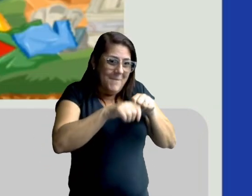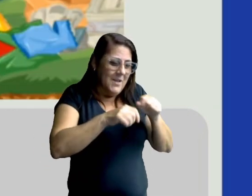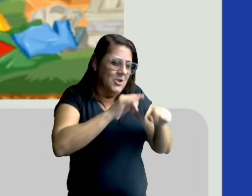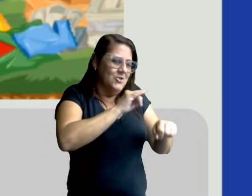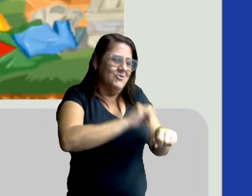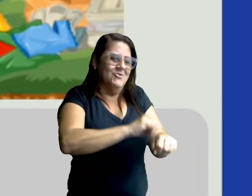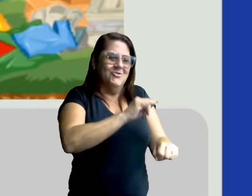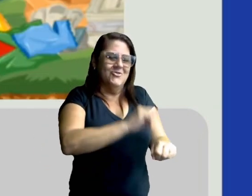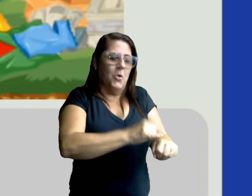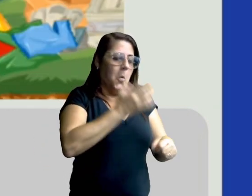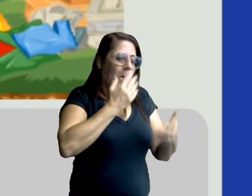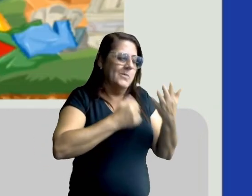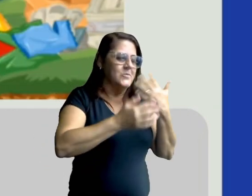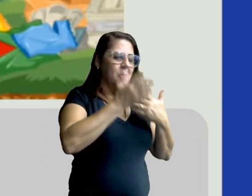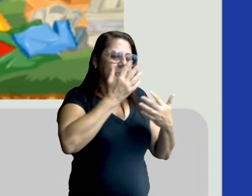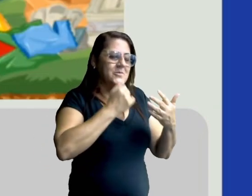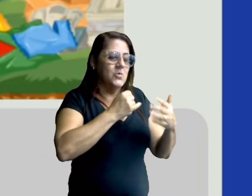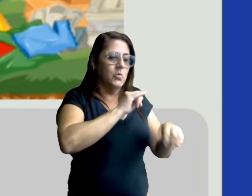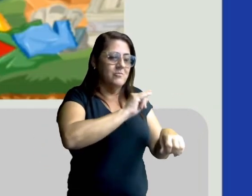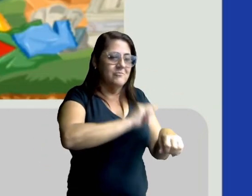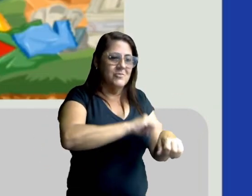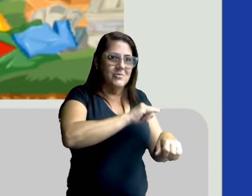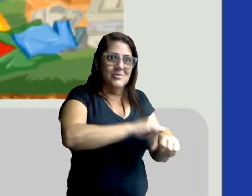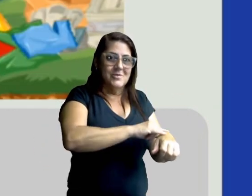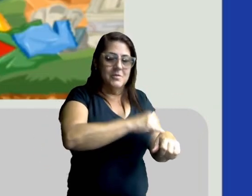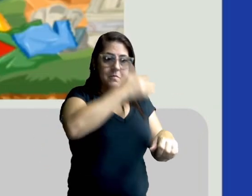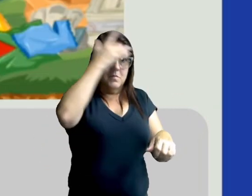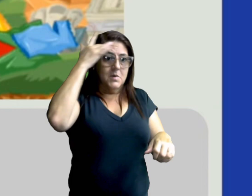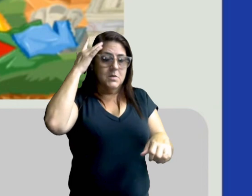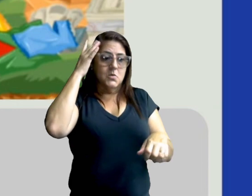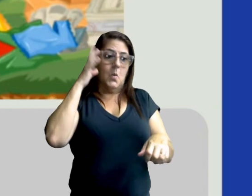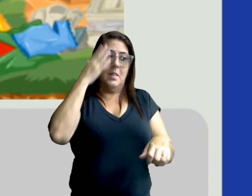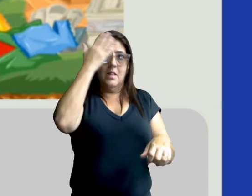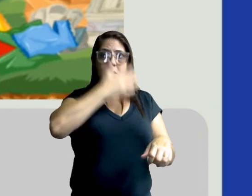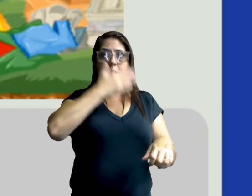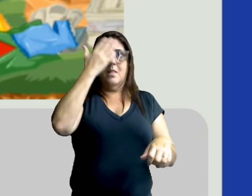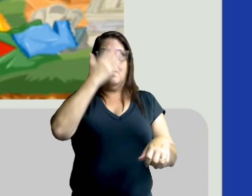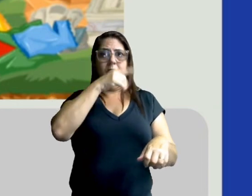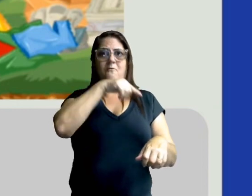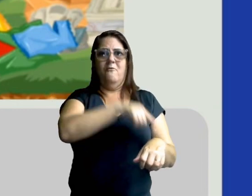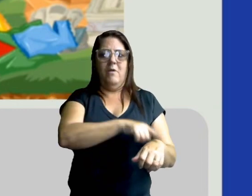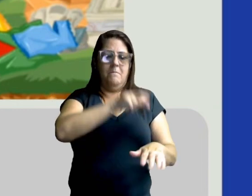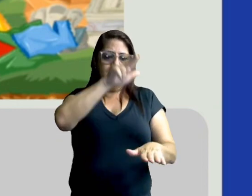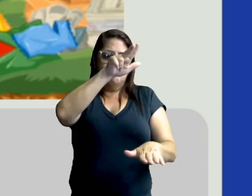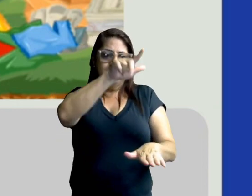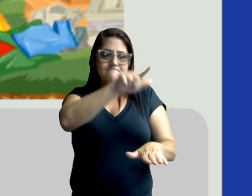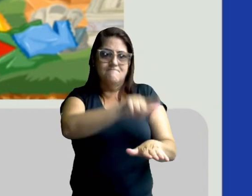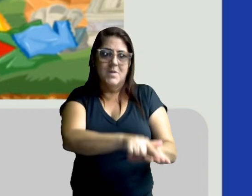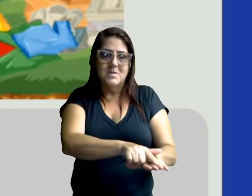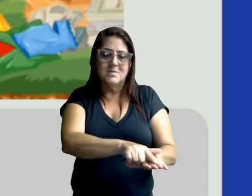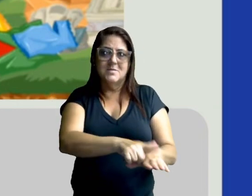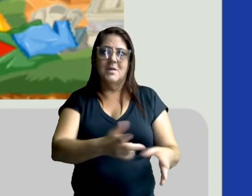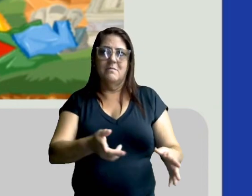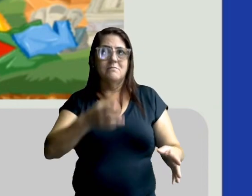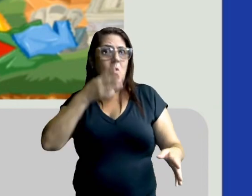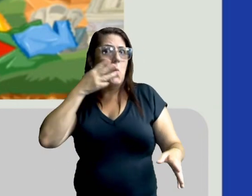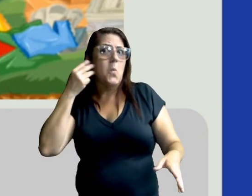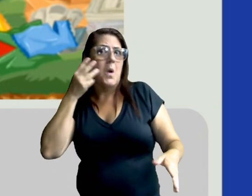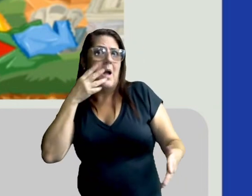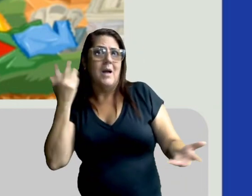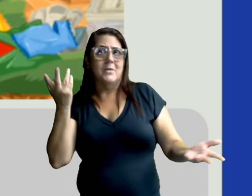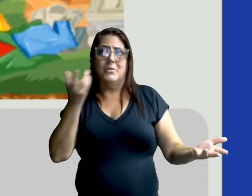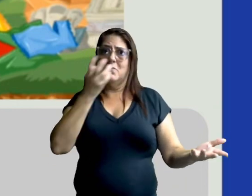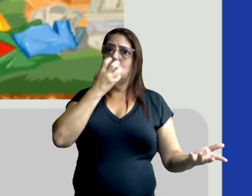esse acúmulo de lixo aí, né, no meio da rua, pode confundir outros animais. Um gatinho ou